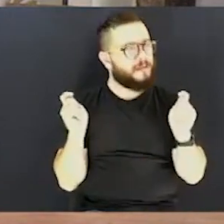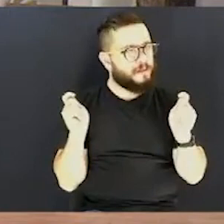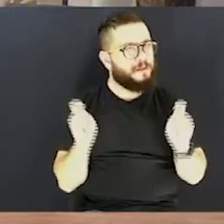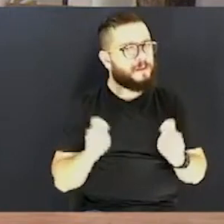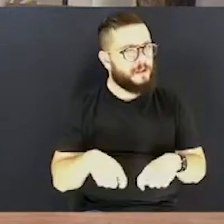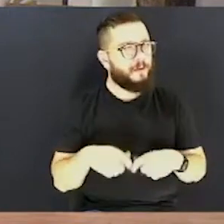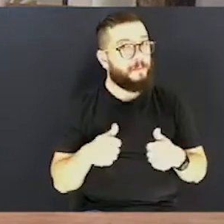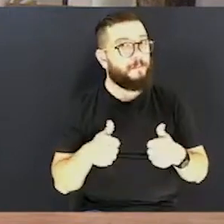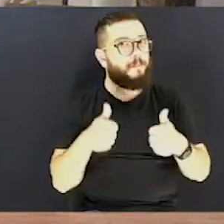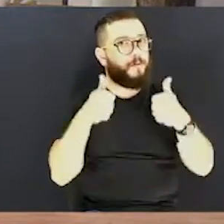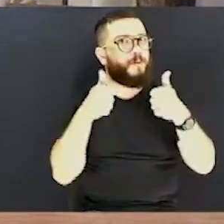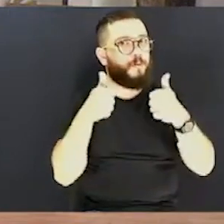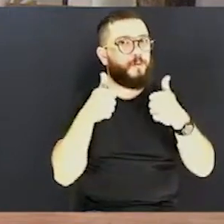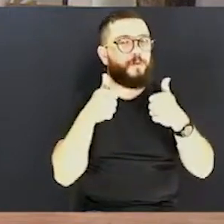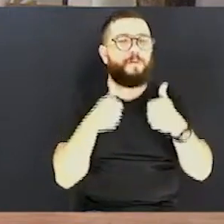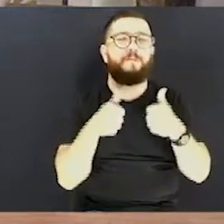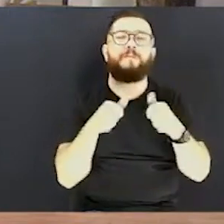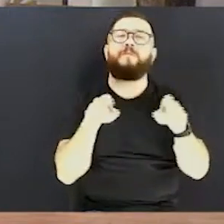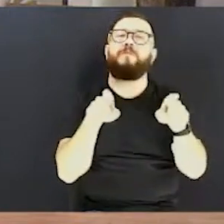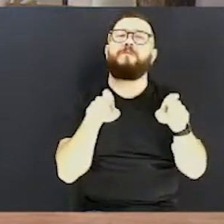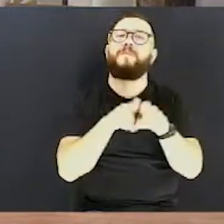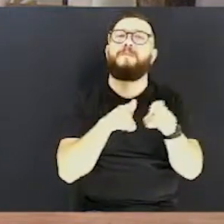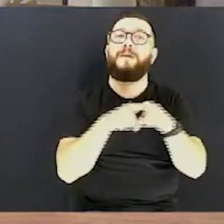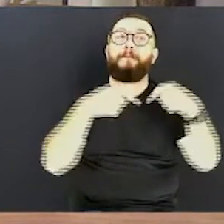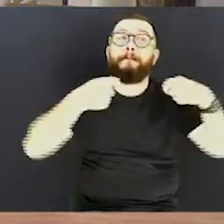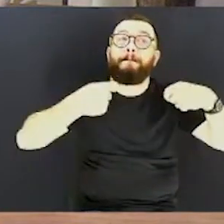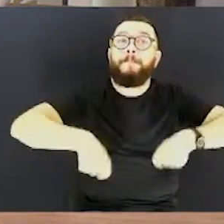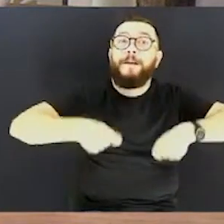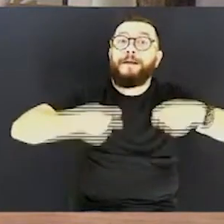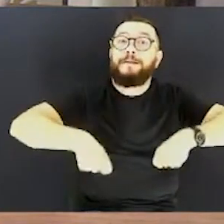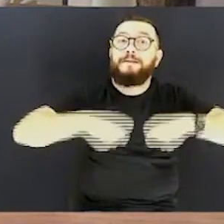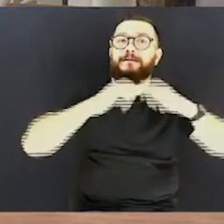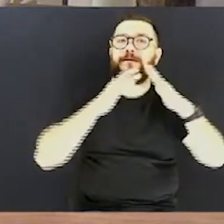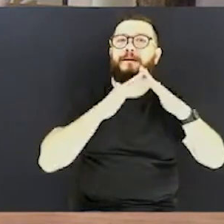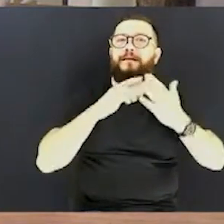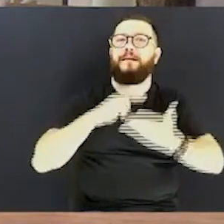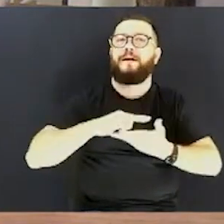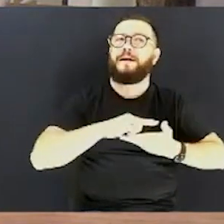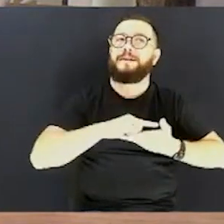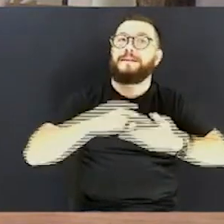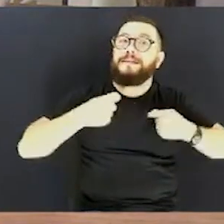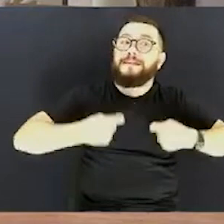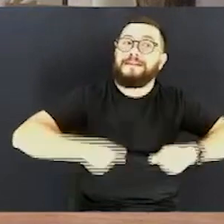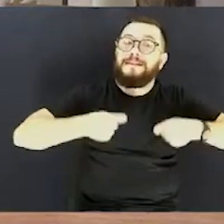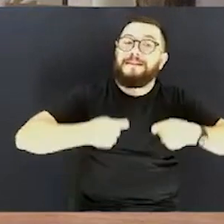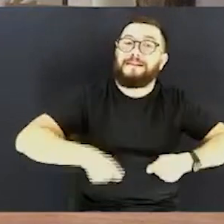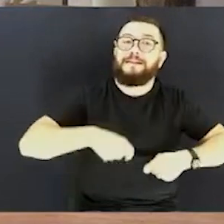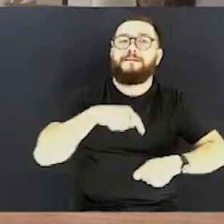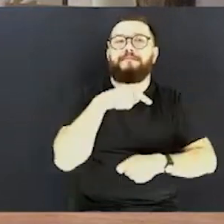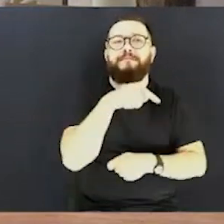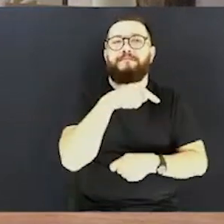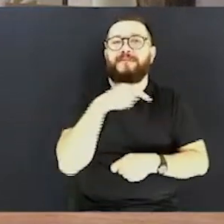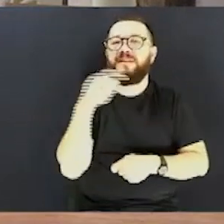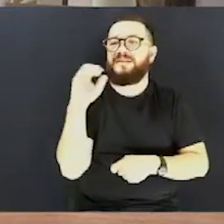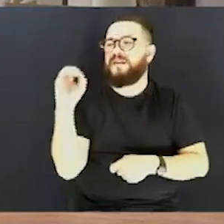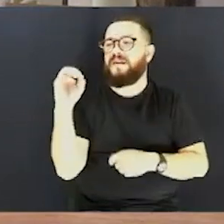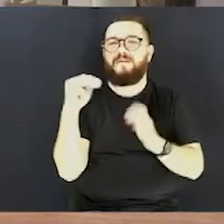Índice de necessidade de creche, que coincide com percentual de atendimento de creches entre 0 e 3